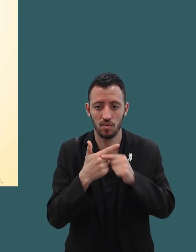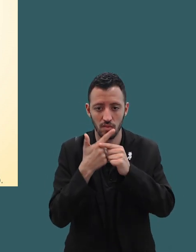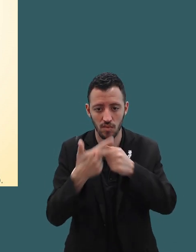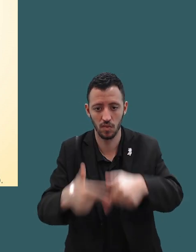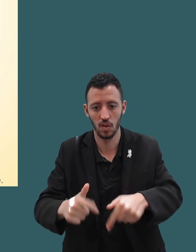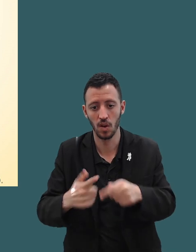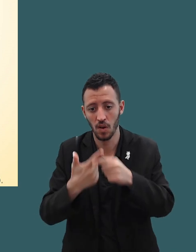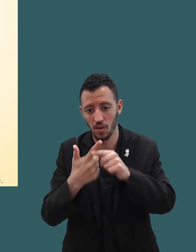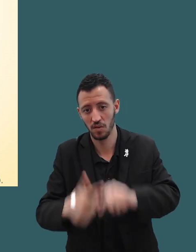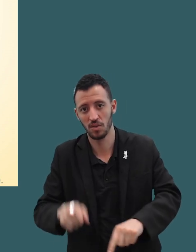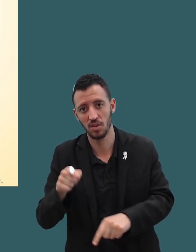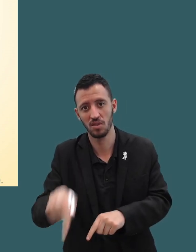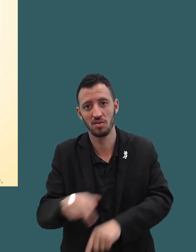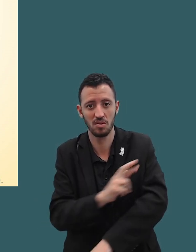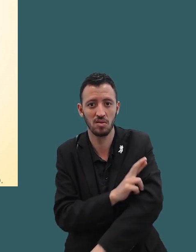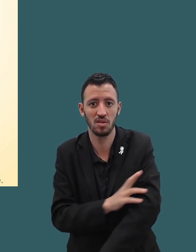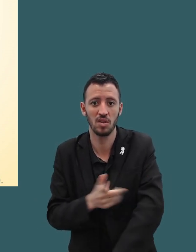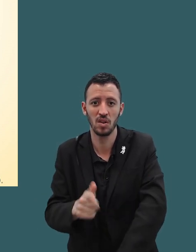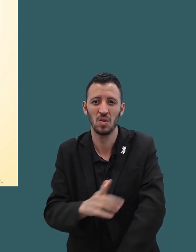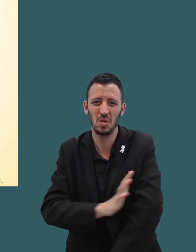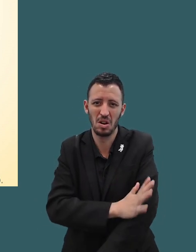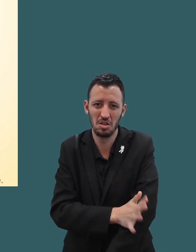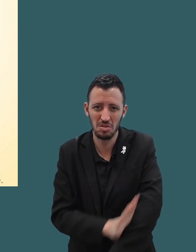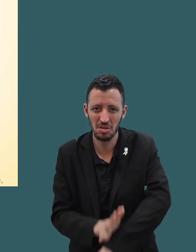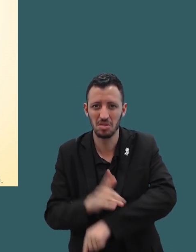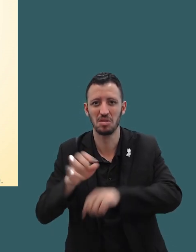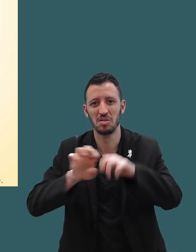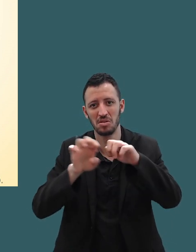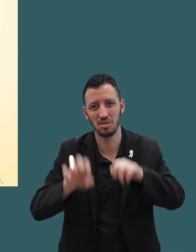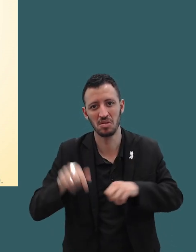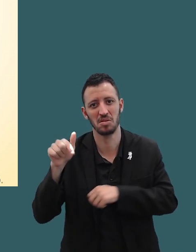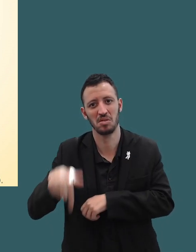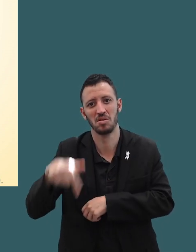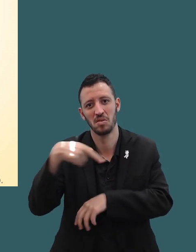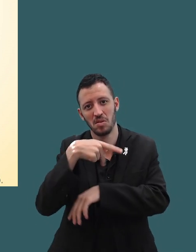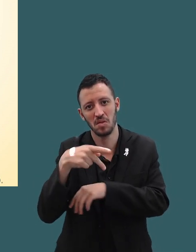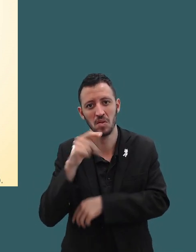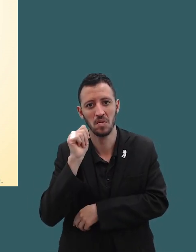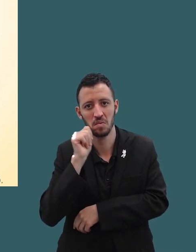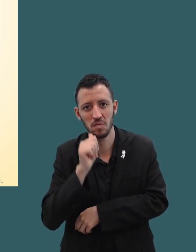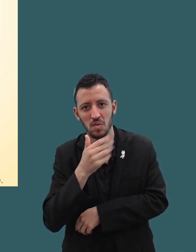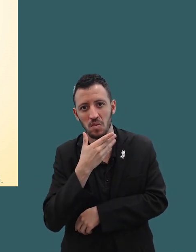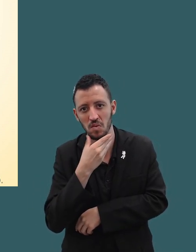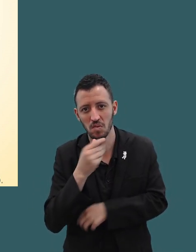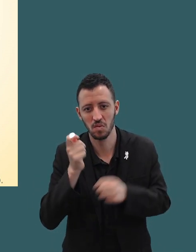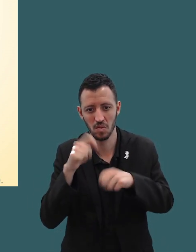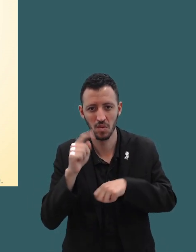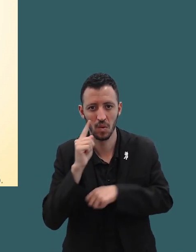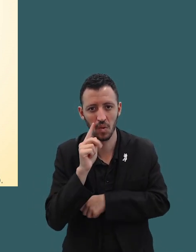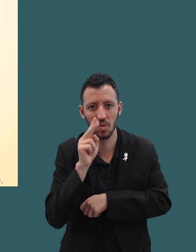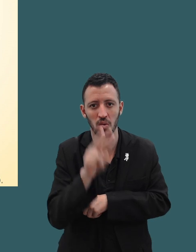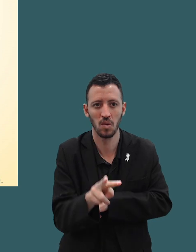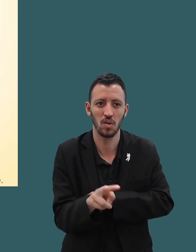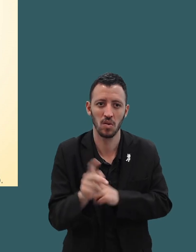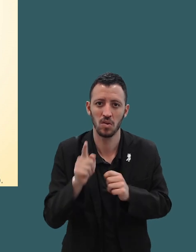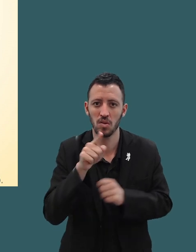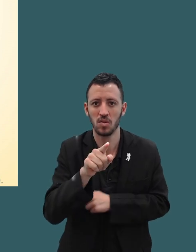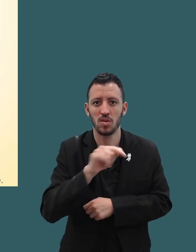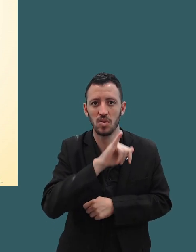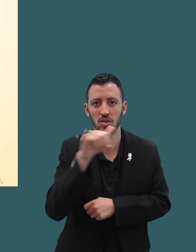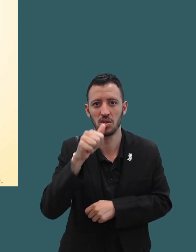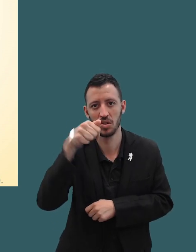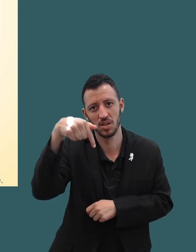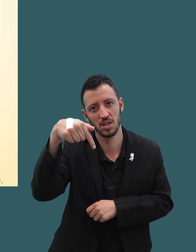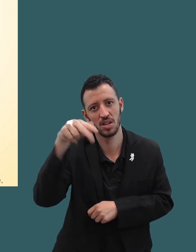enfrentar o racismo estrutural do país e fazer com que cada vez mais as nossas meninas e nossos meninos se enxerguem que em